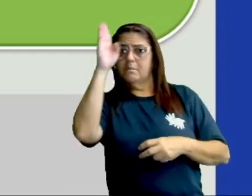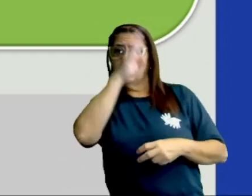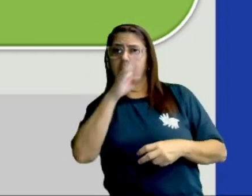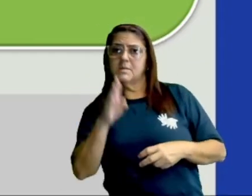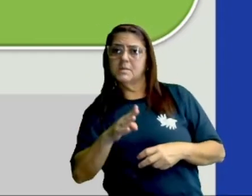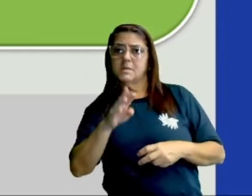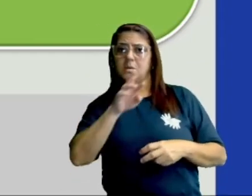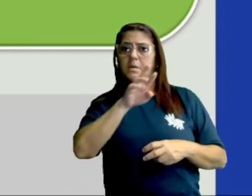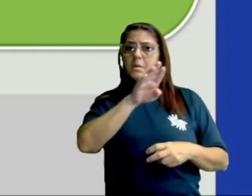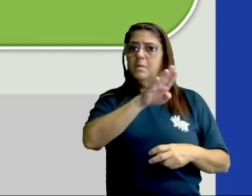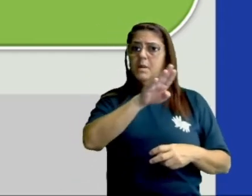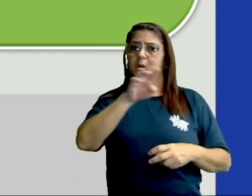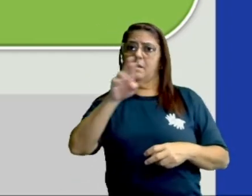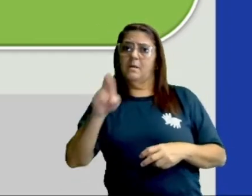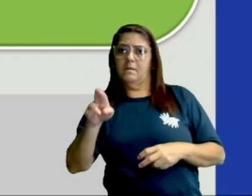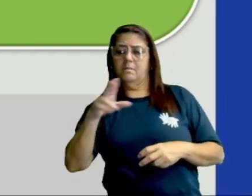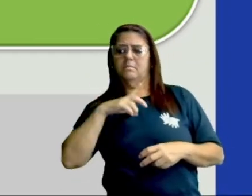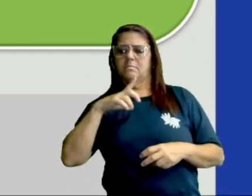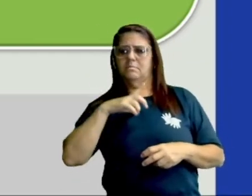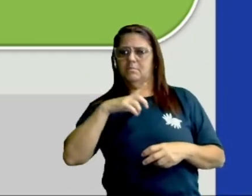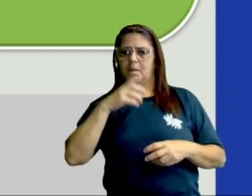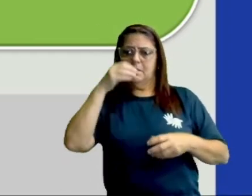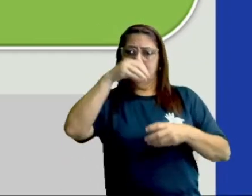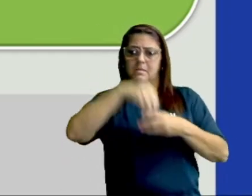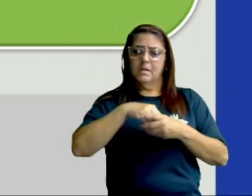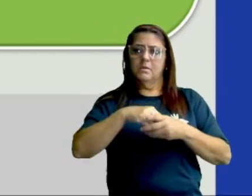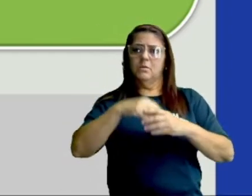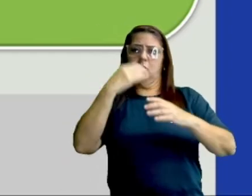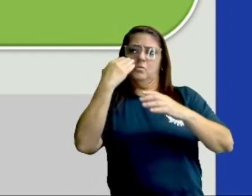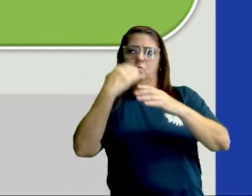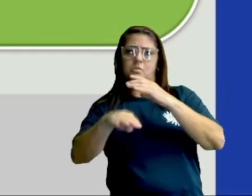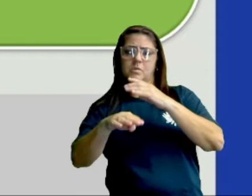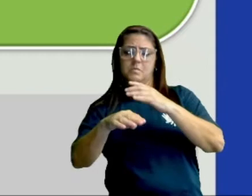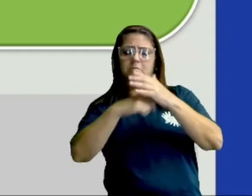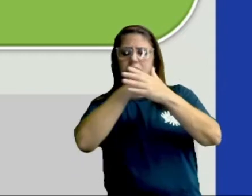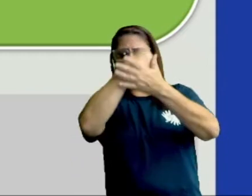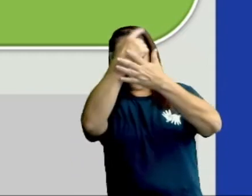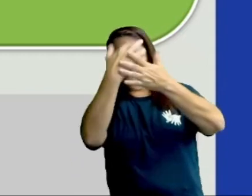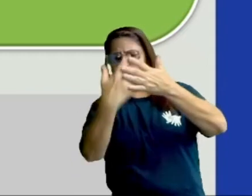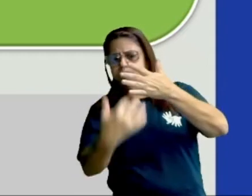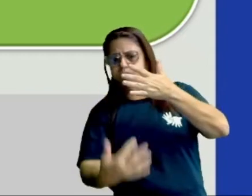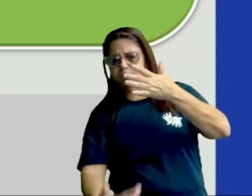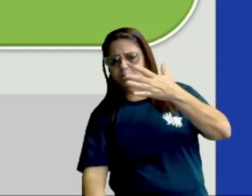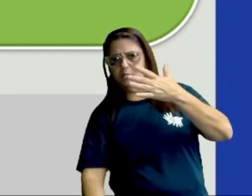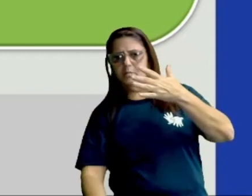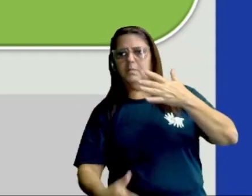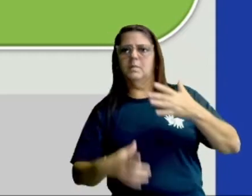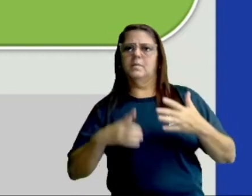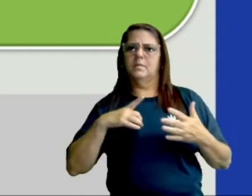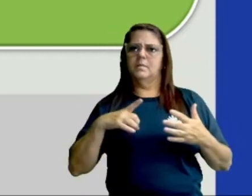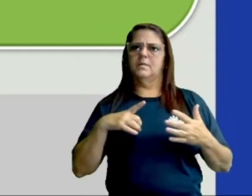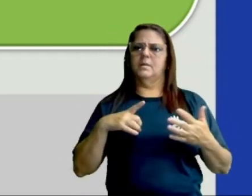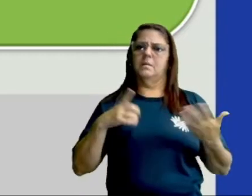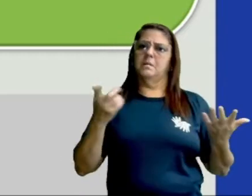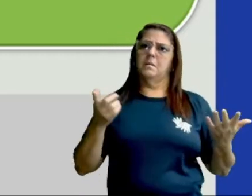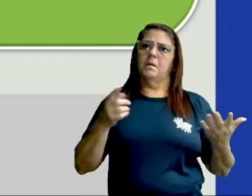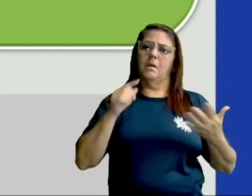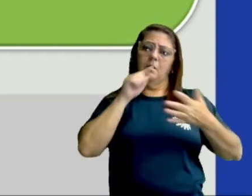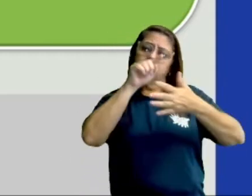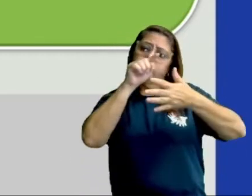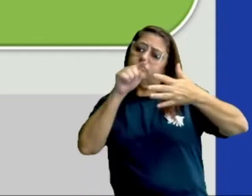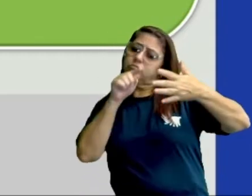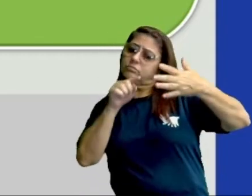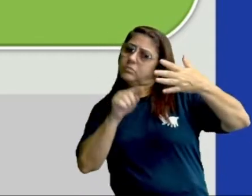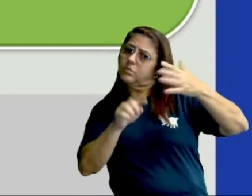a sigla BR. Então, dentro aí do e-mail, a gente pode ter um monte de pontos